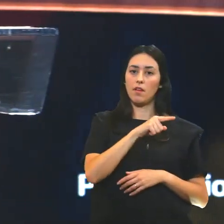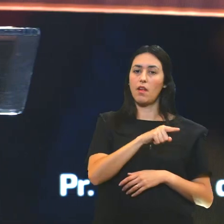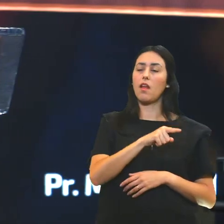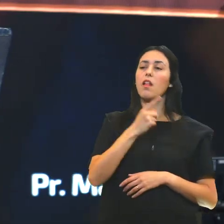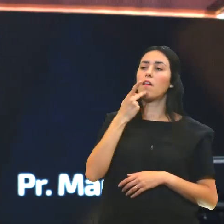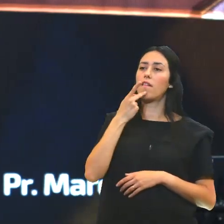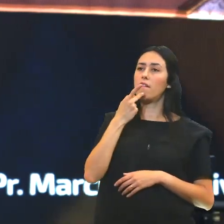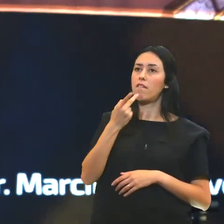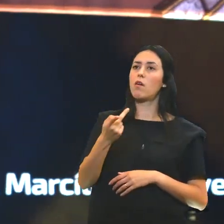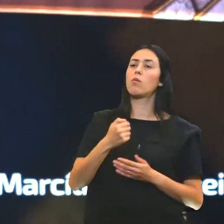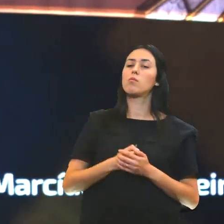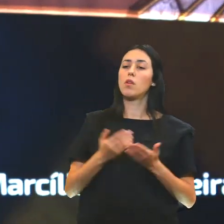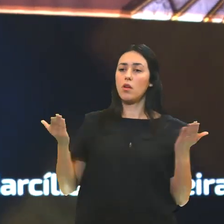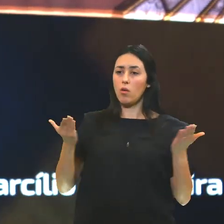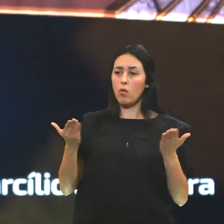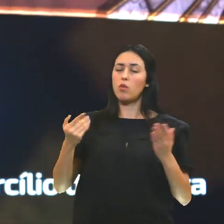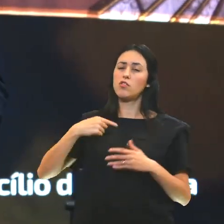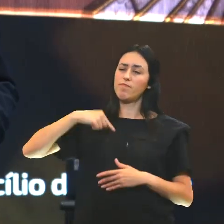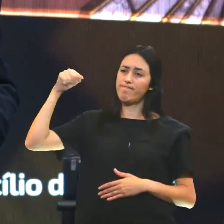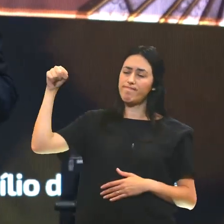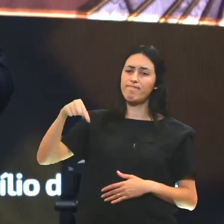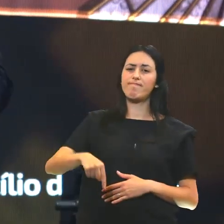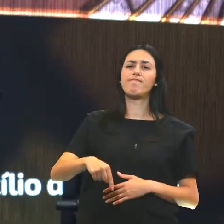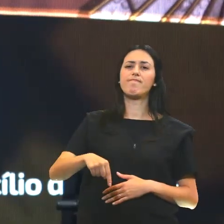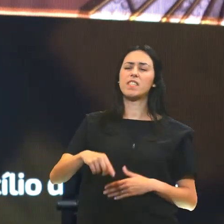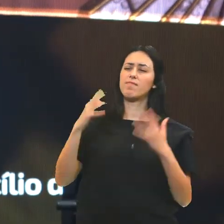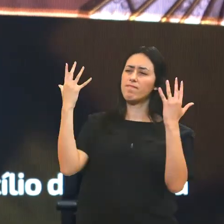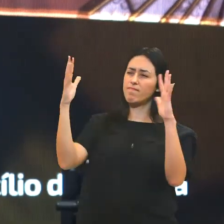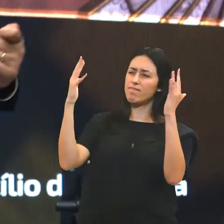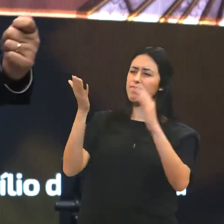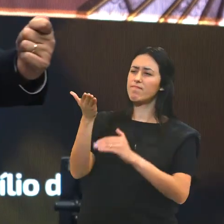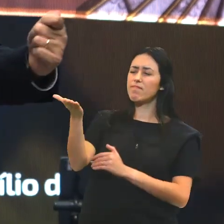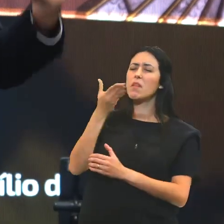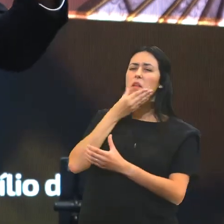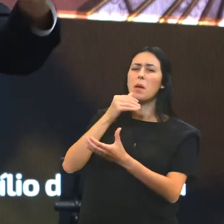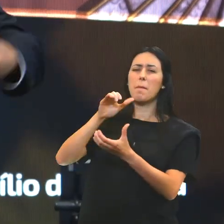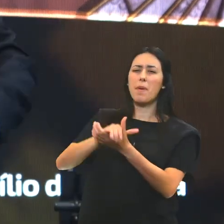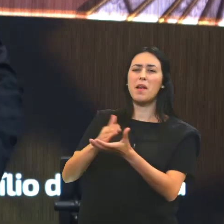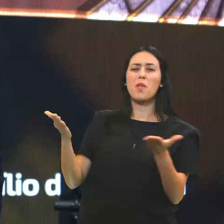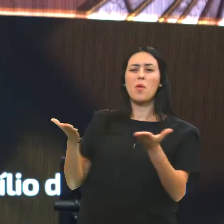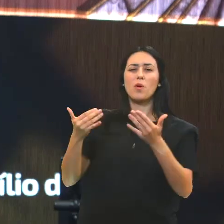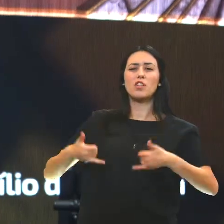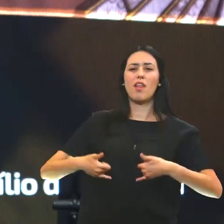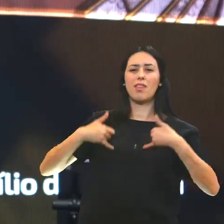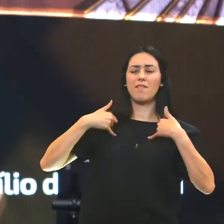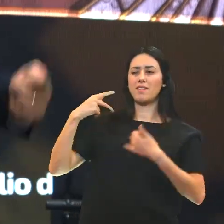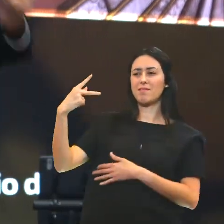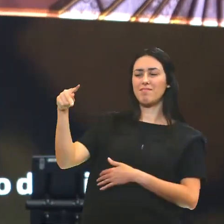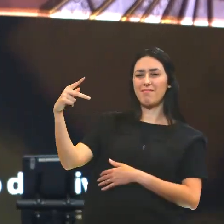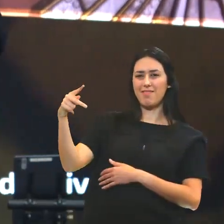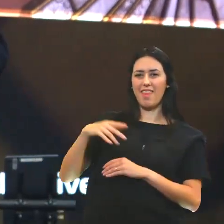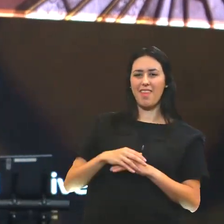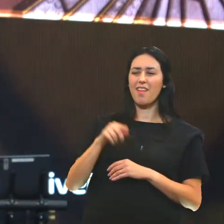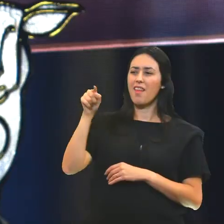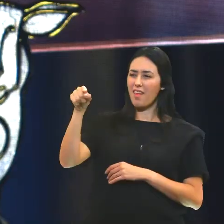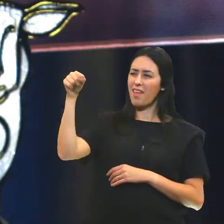vim para dar parabéns para o meu marido. Hoje é dia do aniversário dele. E ele veio para a reunião dos